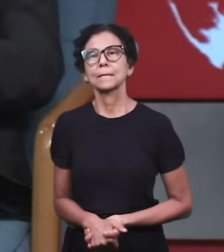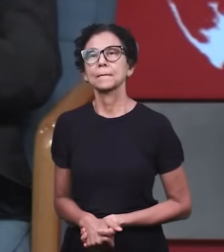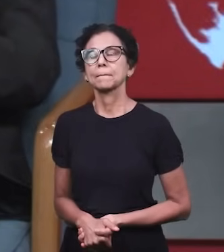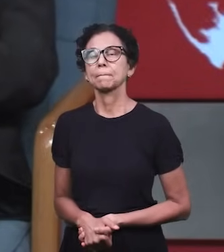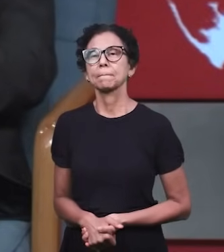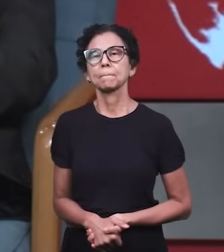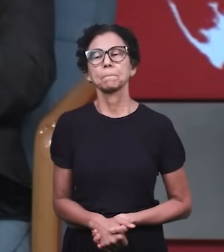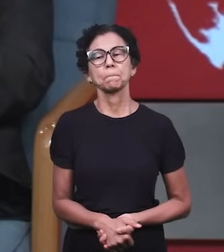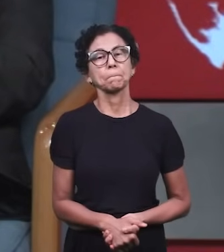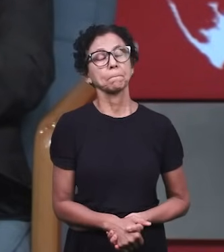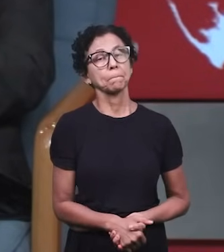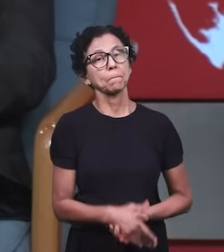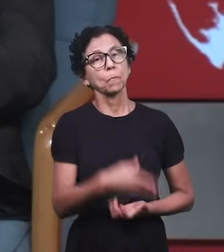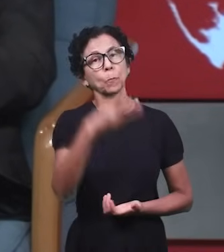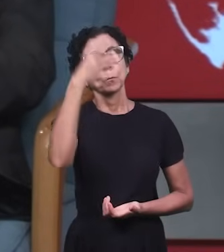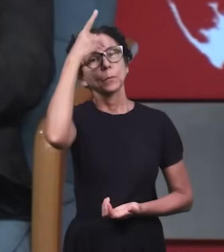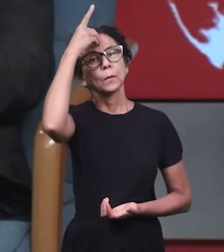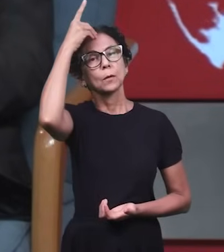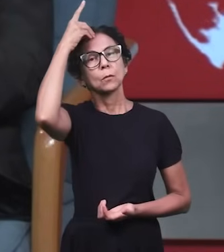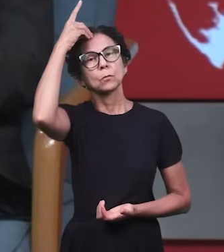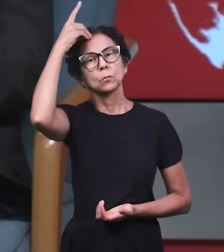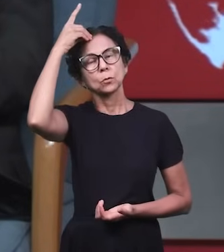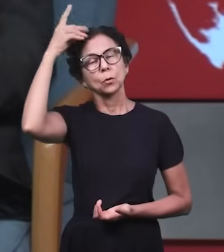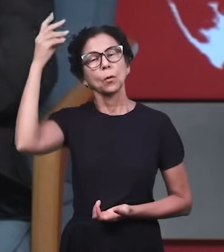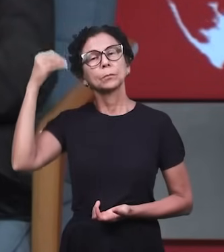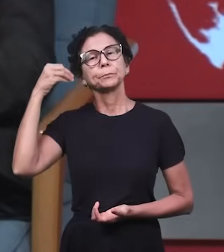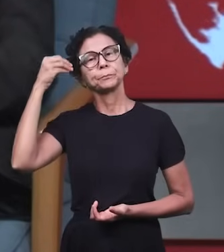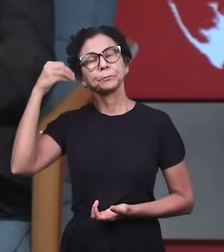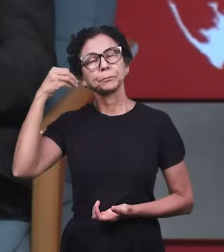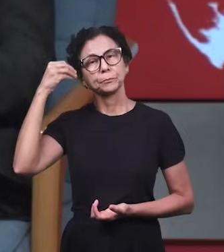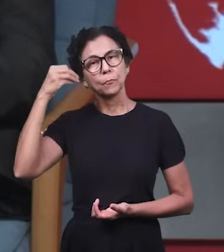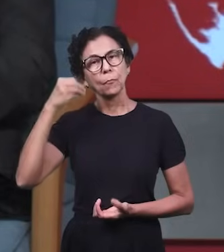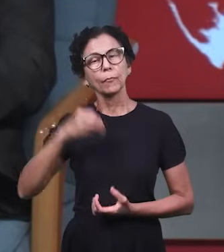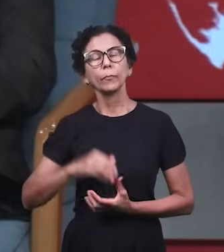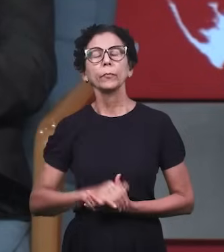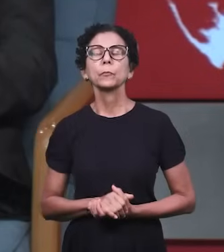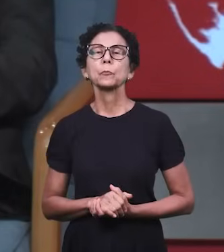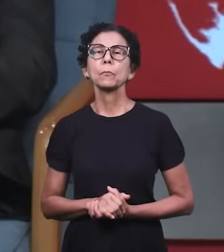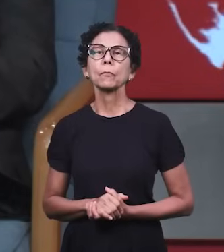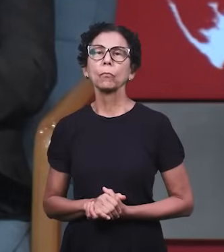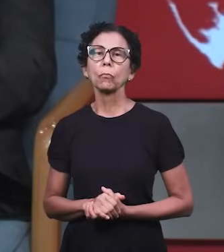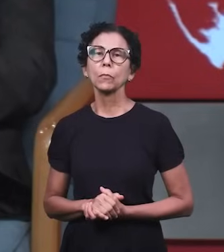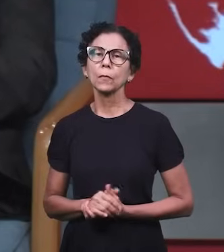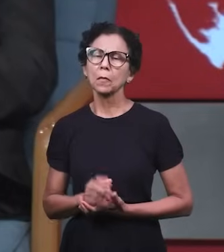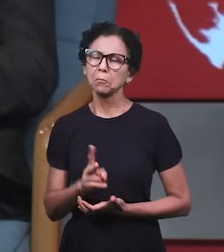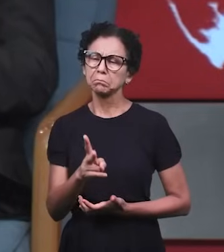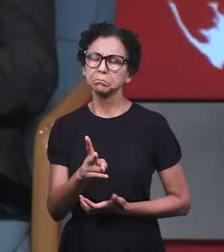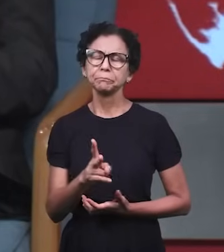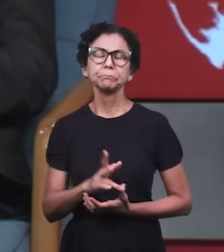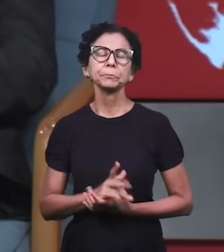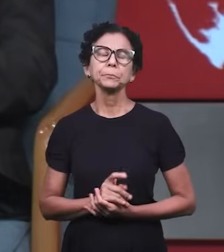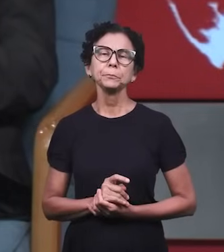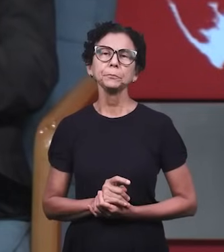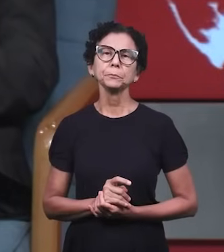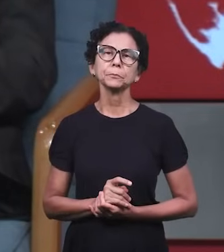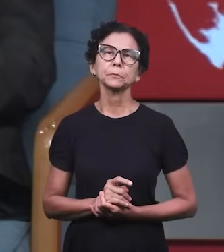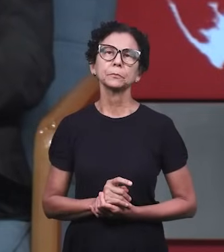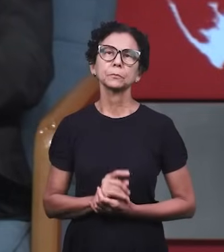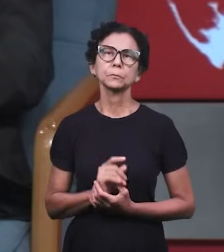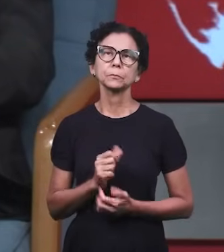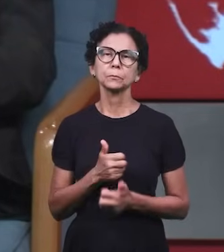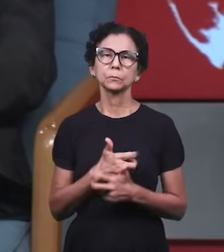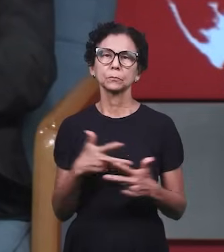da igreja hoje com os dons espirituais é intenso. Mas há uma coisa